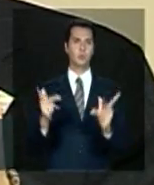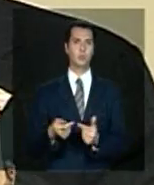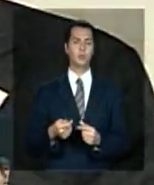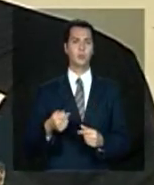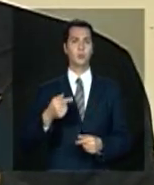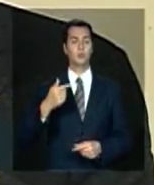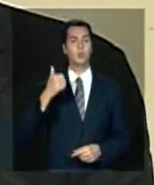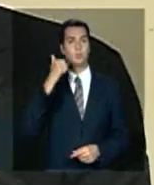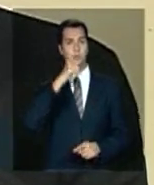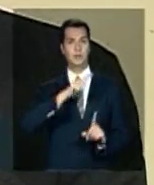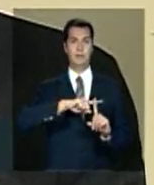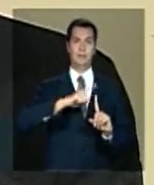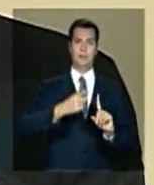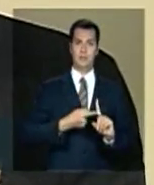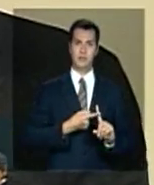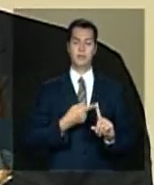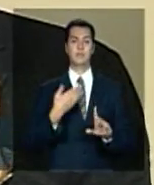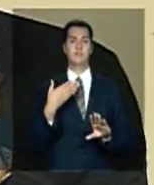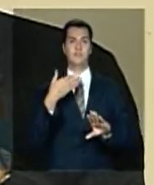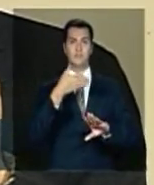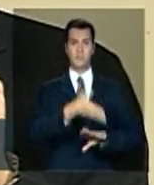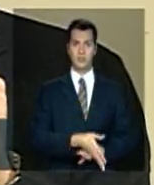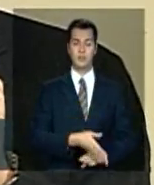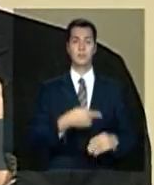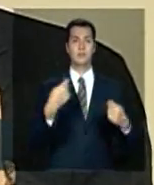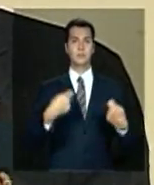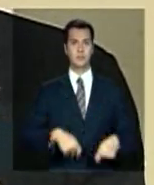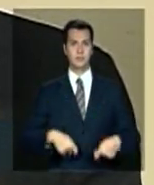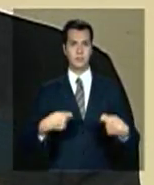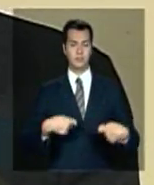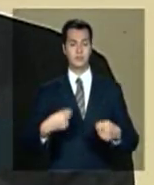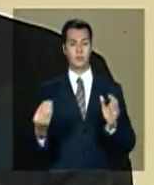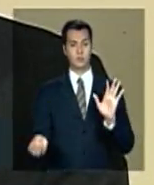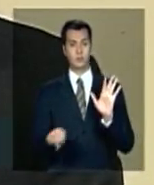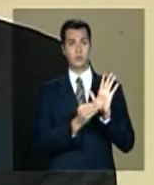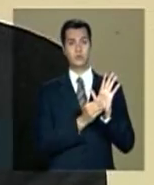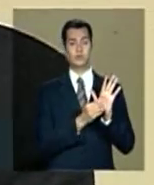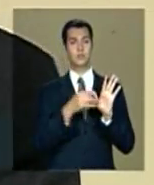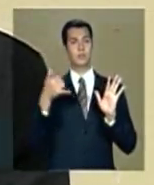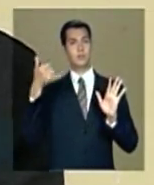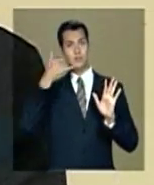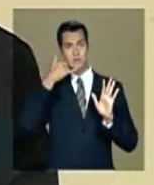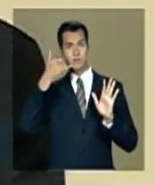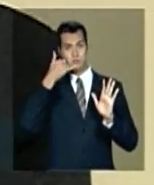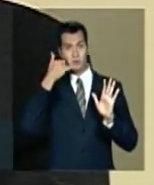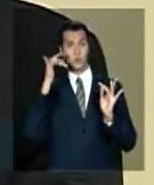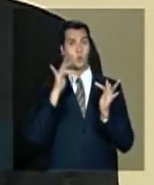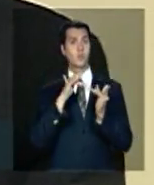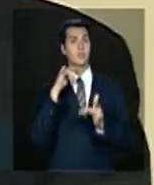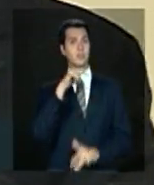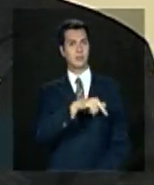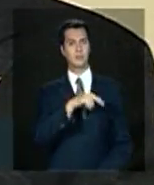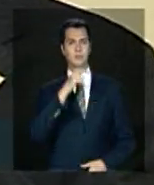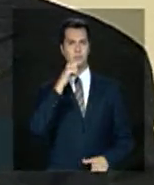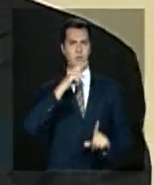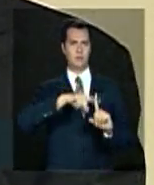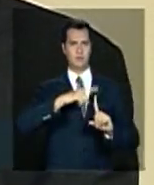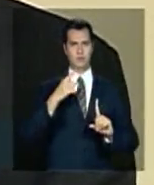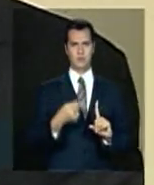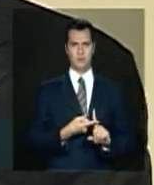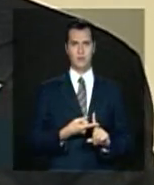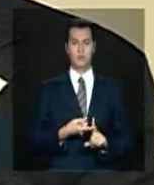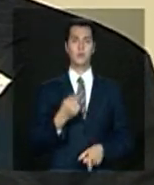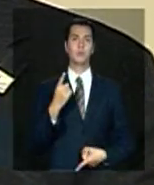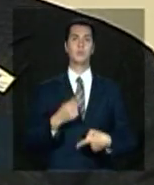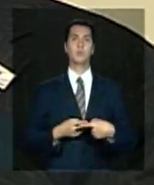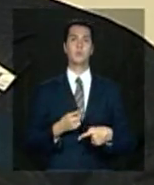Sistema Único de Saúde na hora da ficha de internação tem que ser colocado o telefone de contato dessa gestante porque isso porque